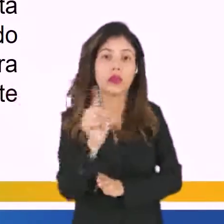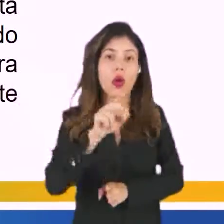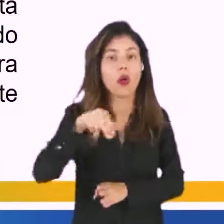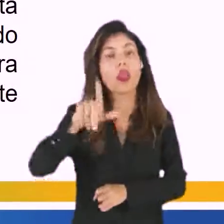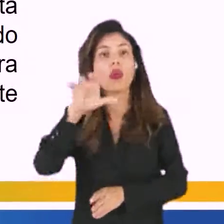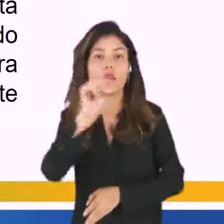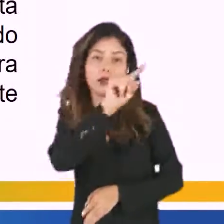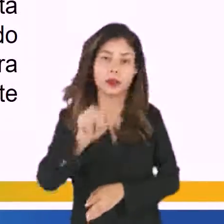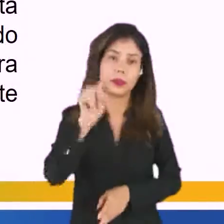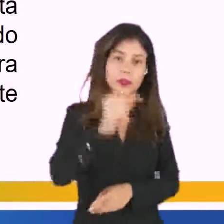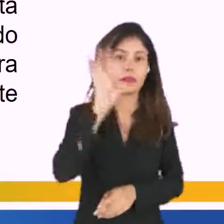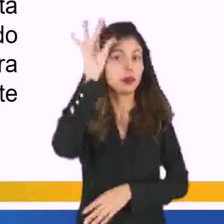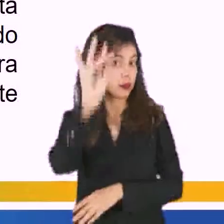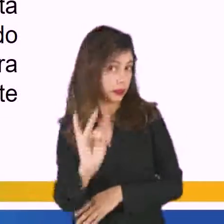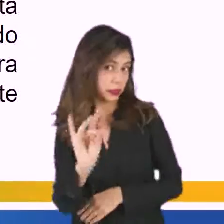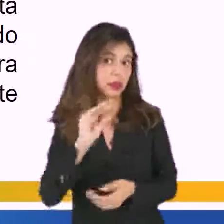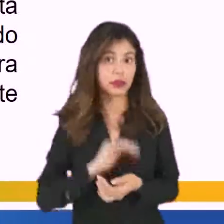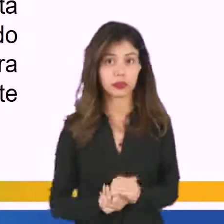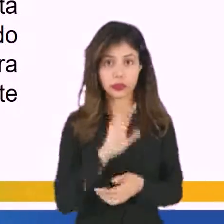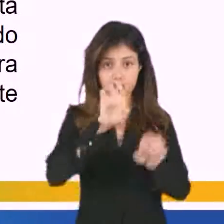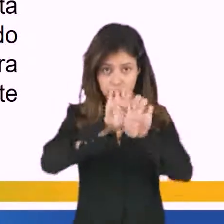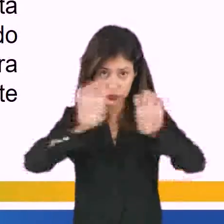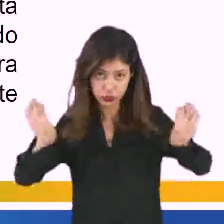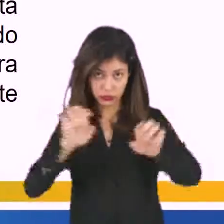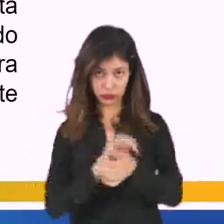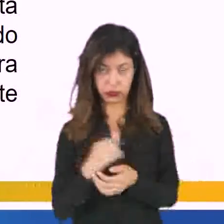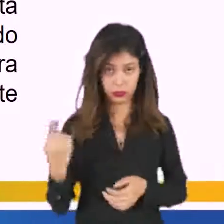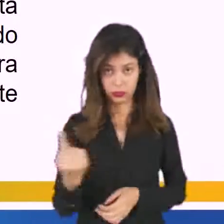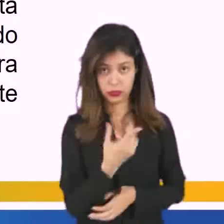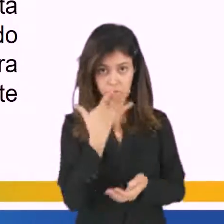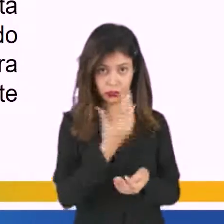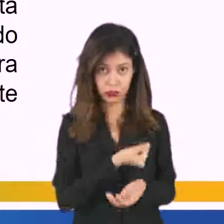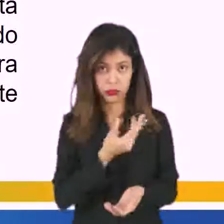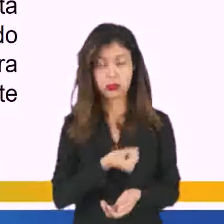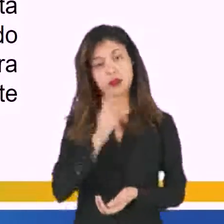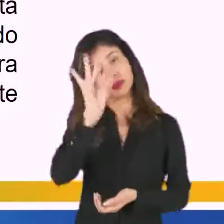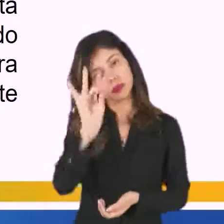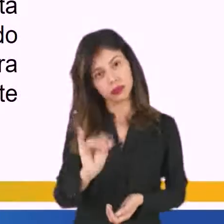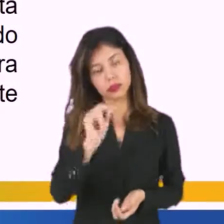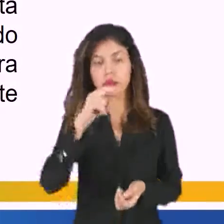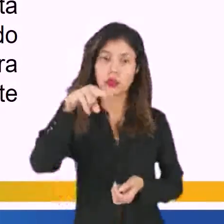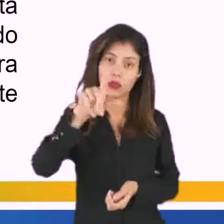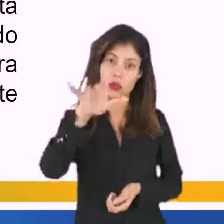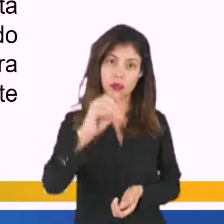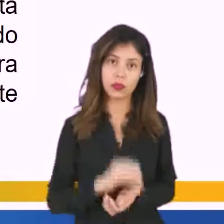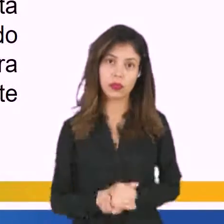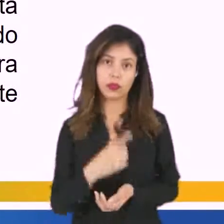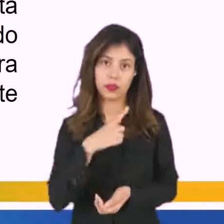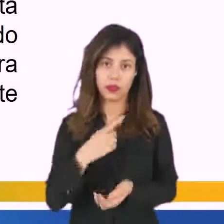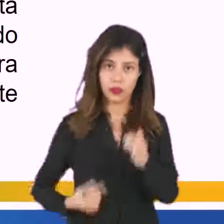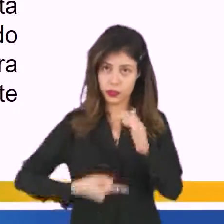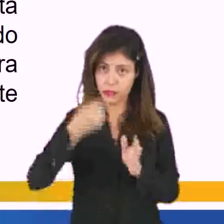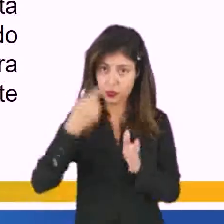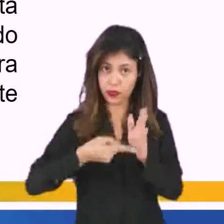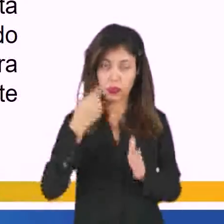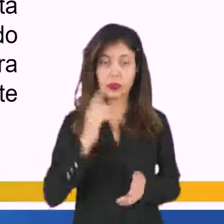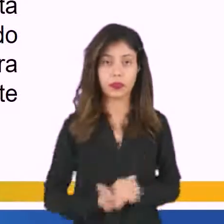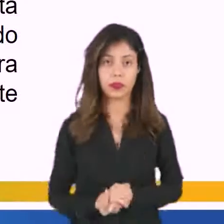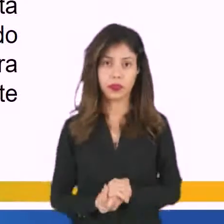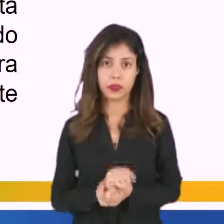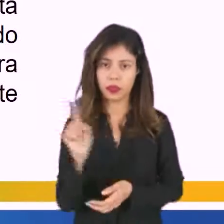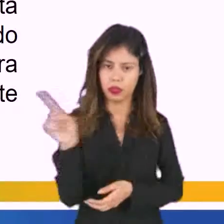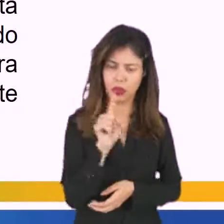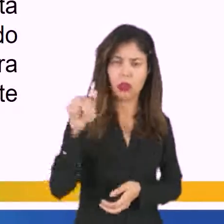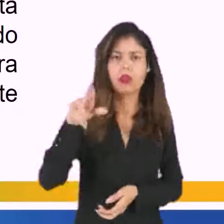não nulo em cada equação está escalonado se o número de coeficientes nulos antes do primeiro